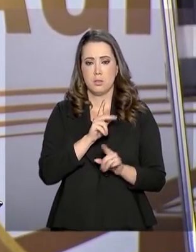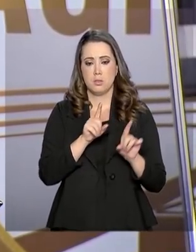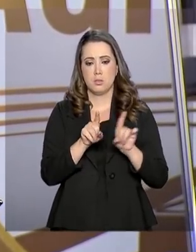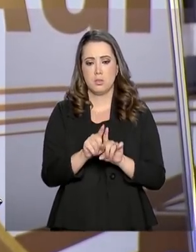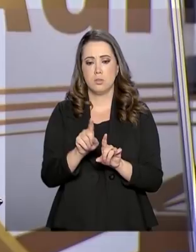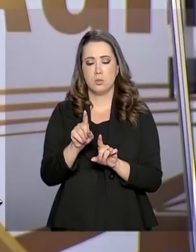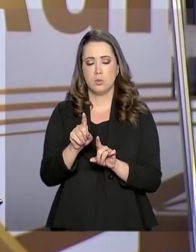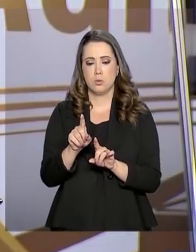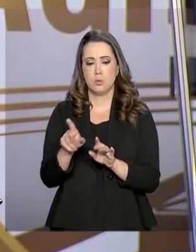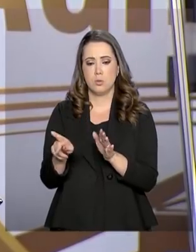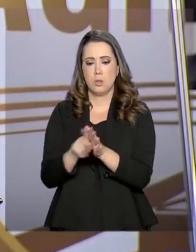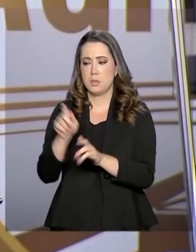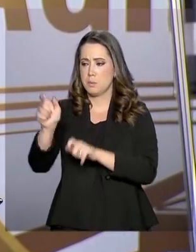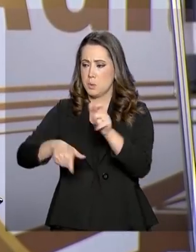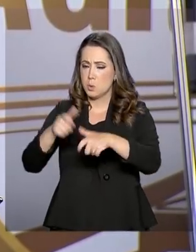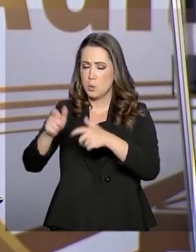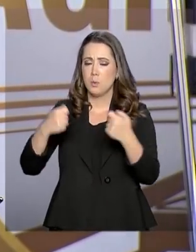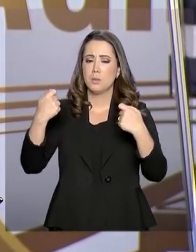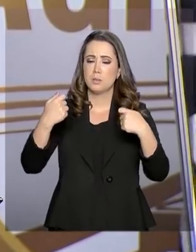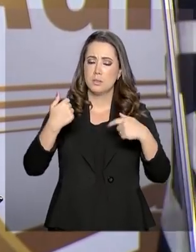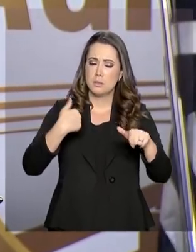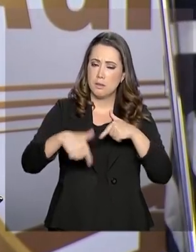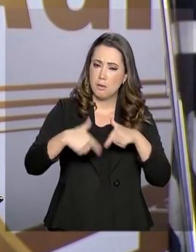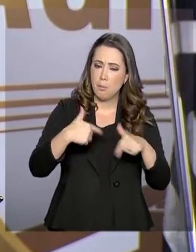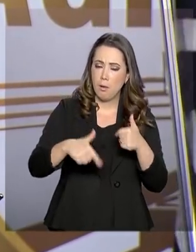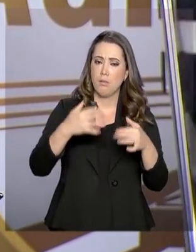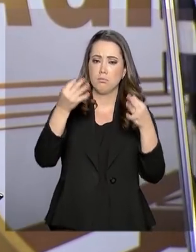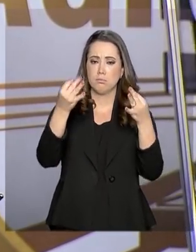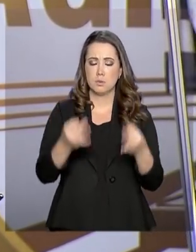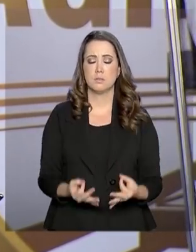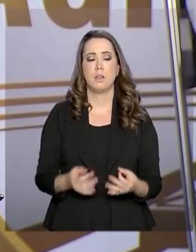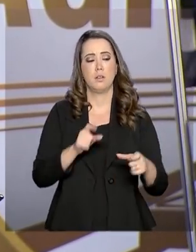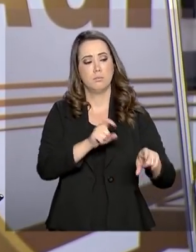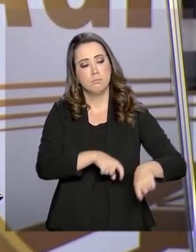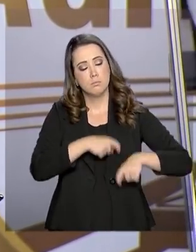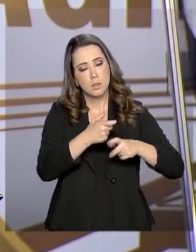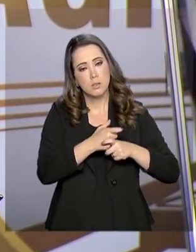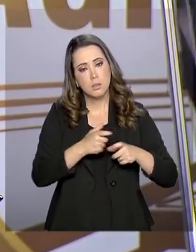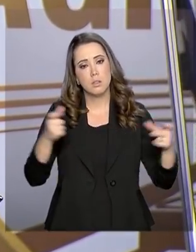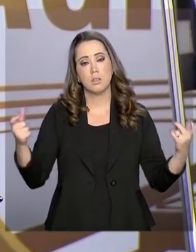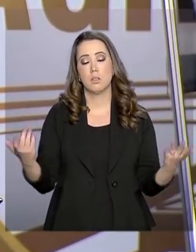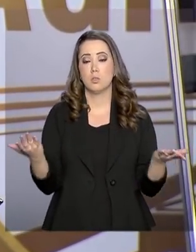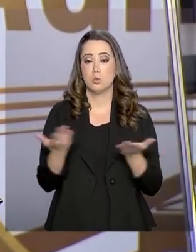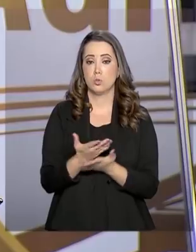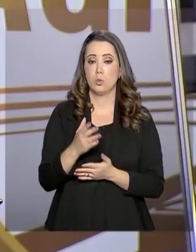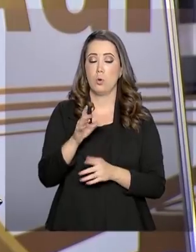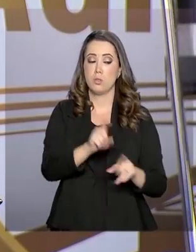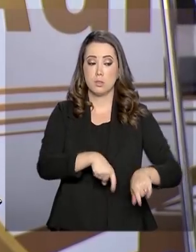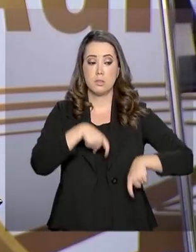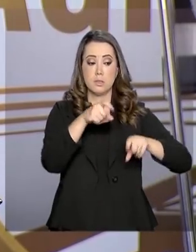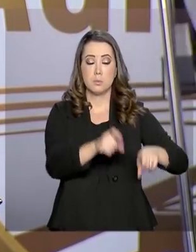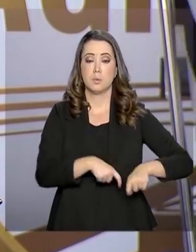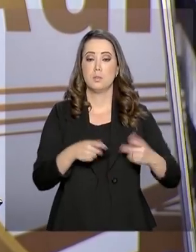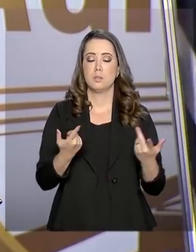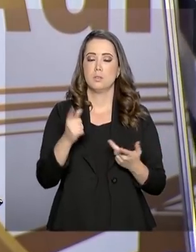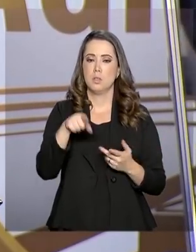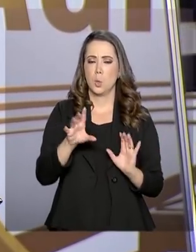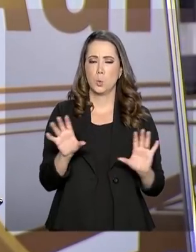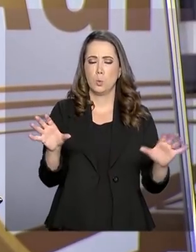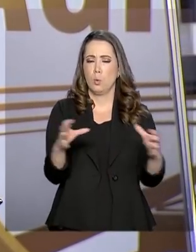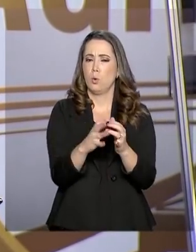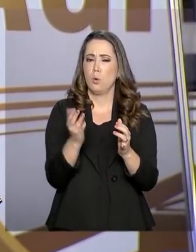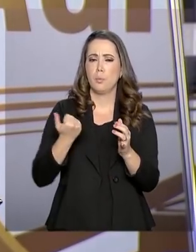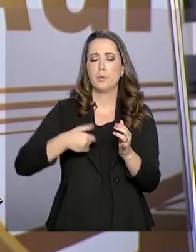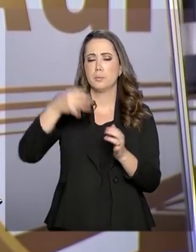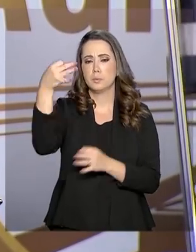investem e dos grandes empreendedores. E o agronegócio, a agropecuária, é um dos setores que